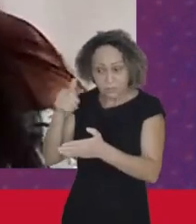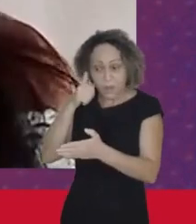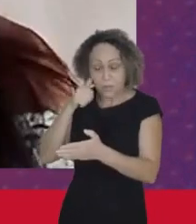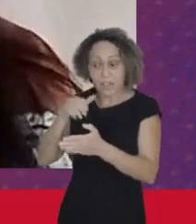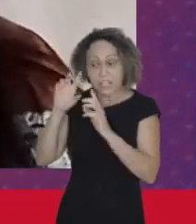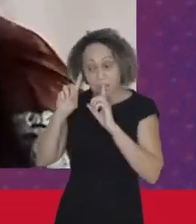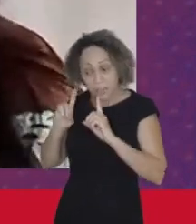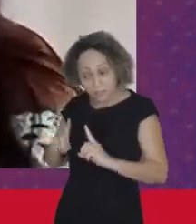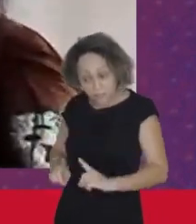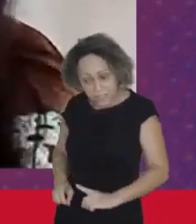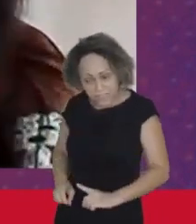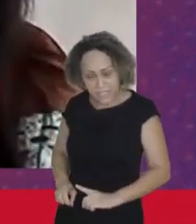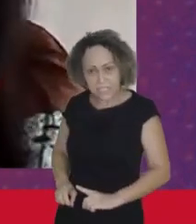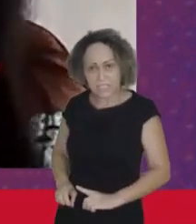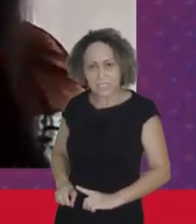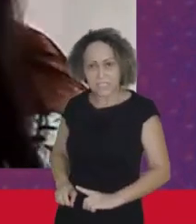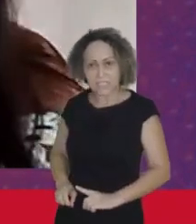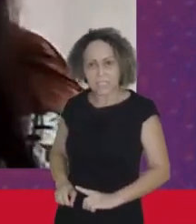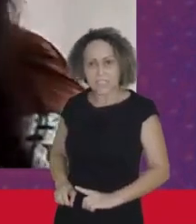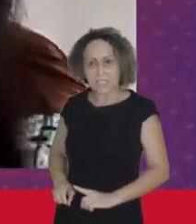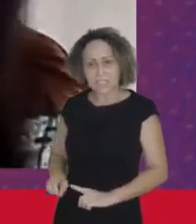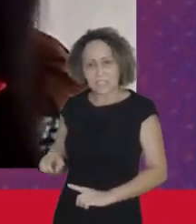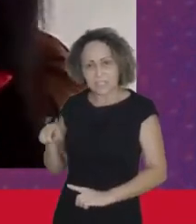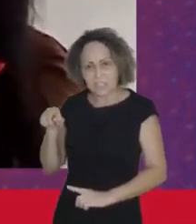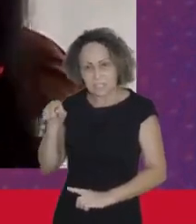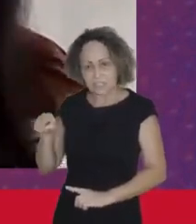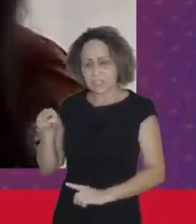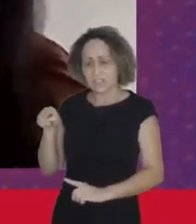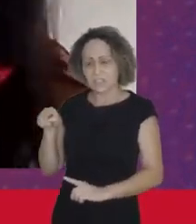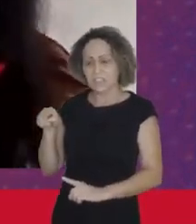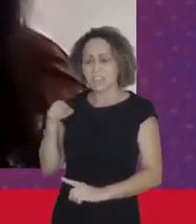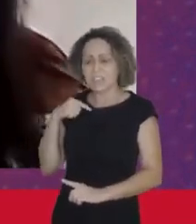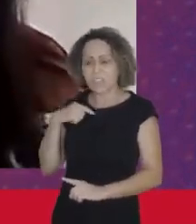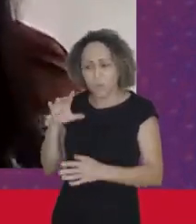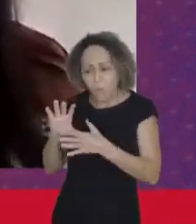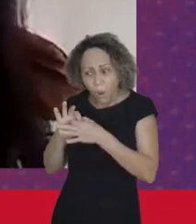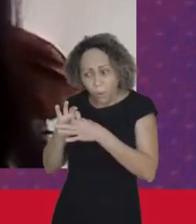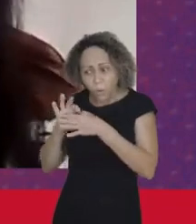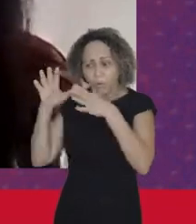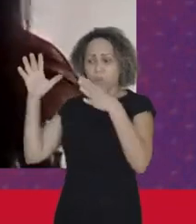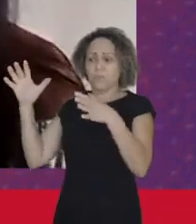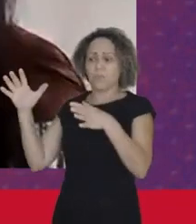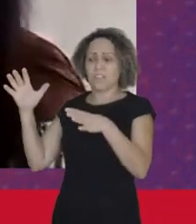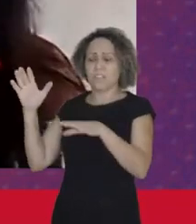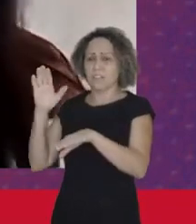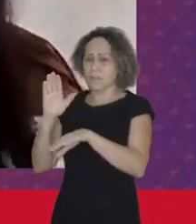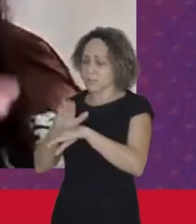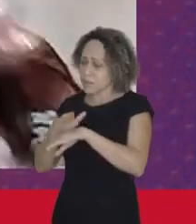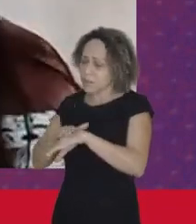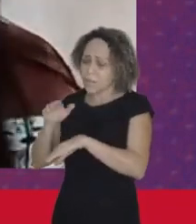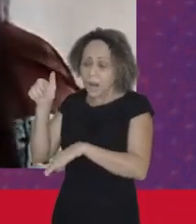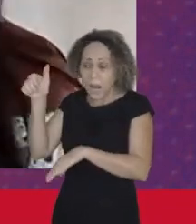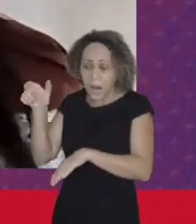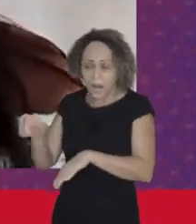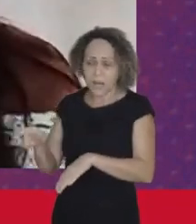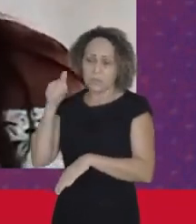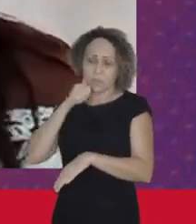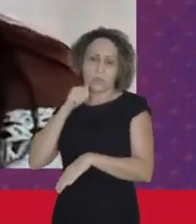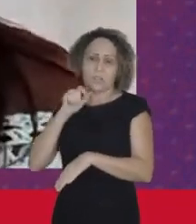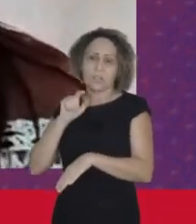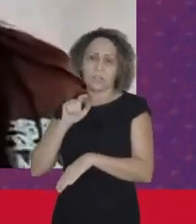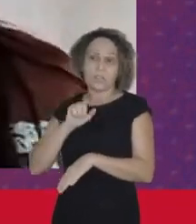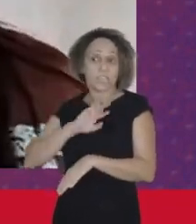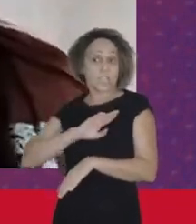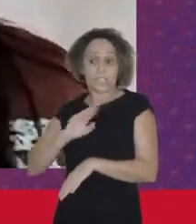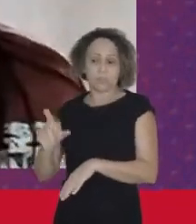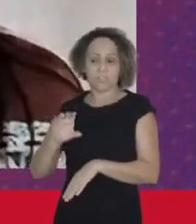políticas públicas do âmbito feminista e que tragam autonomia sem a condição capacitista, e fazer com que as famílias e a sociedade pensem que a